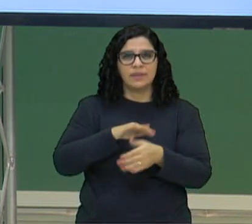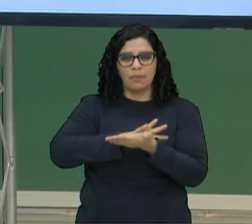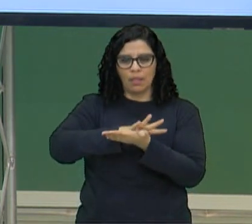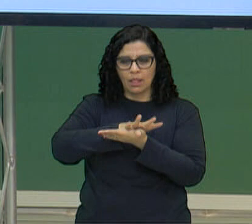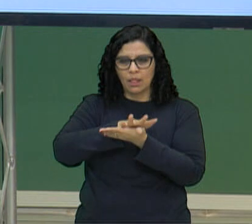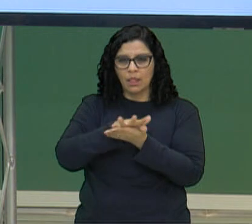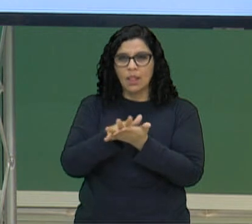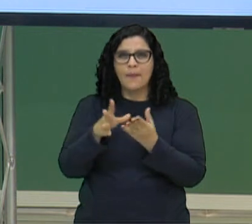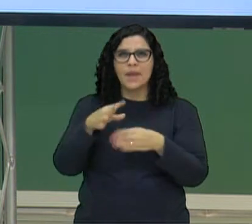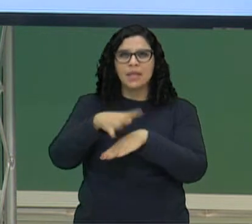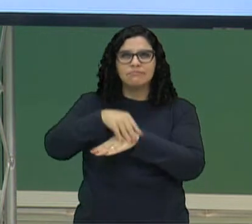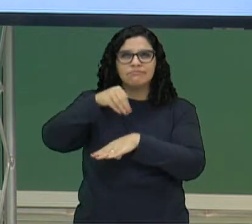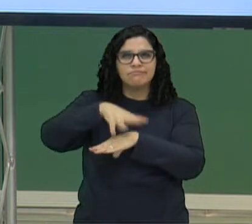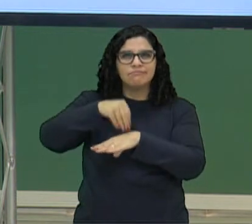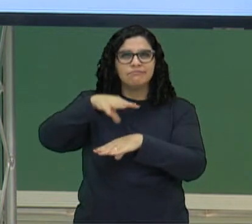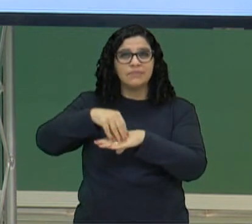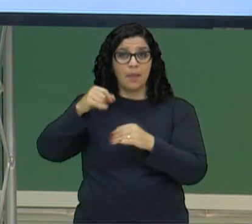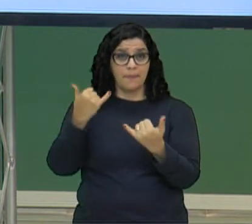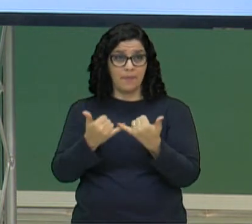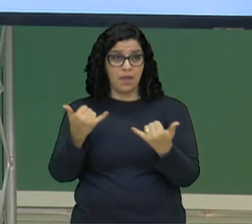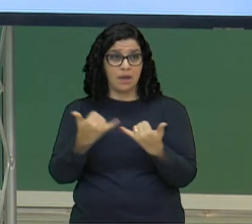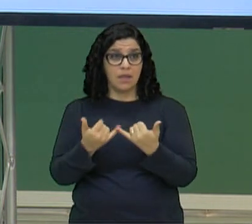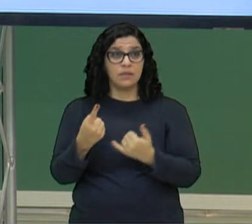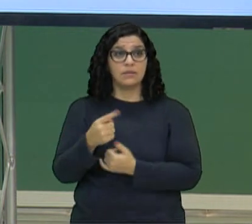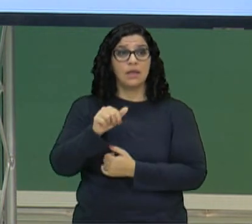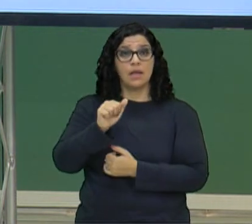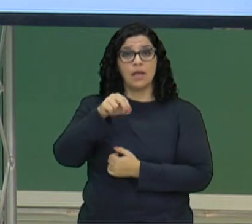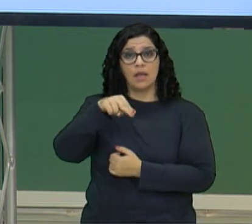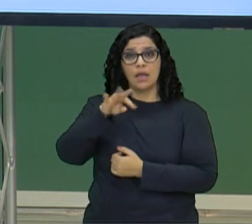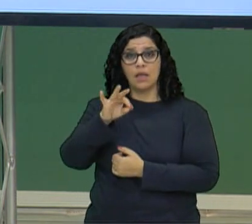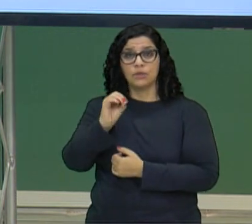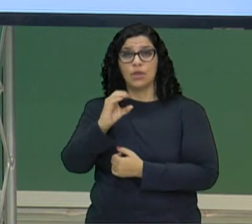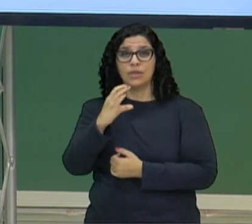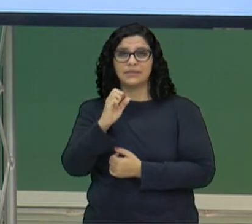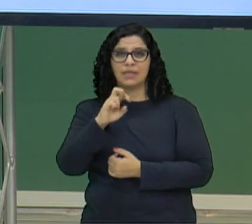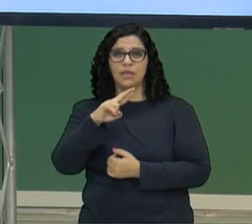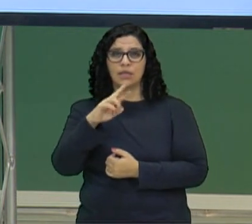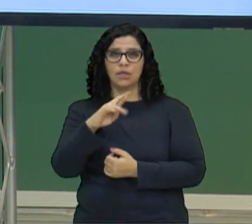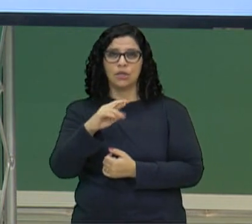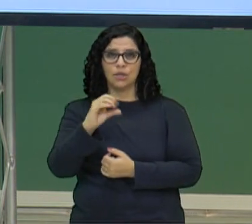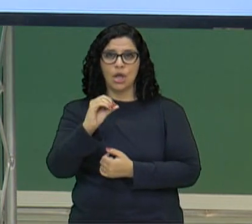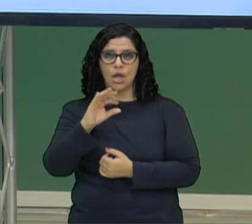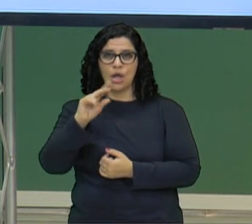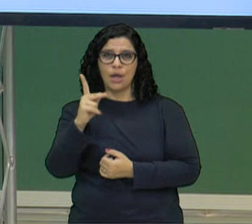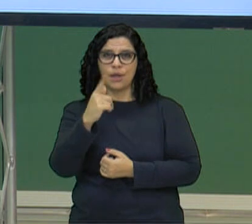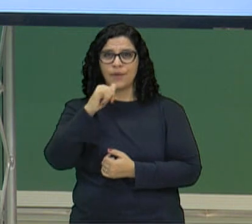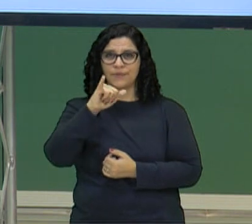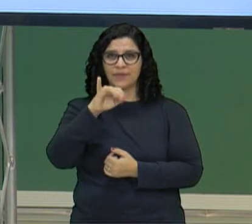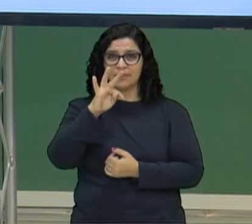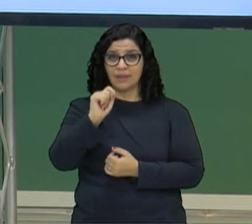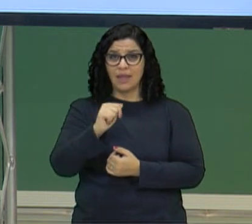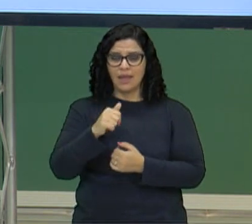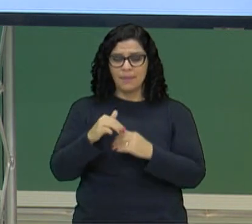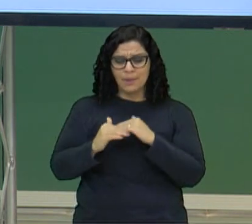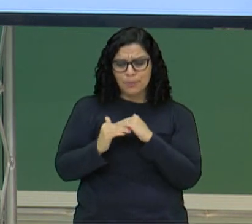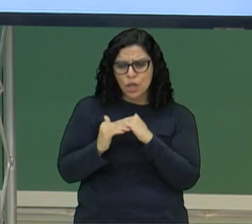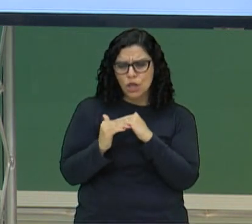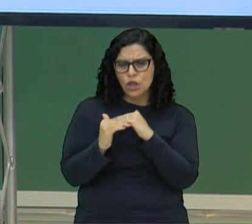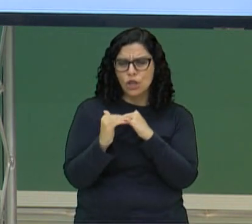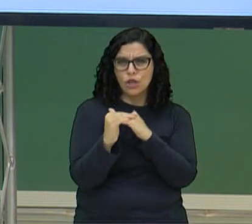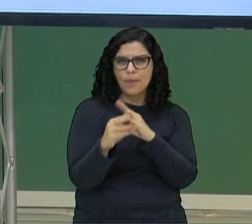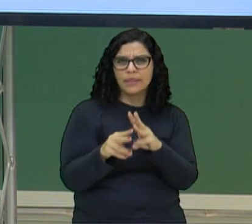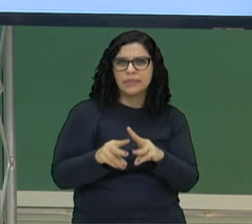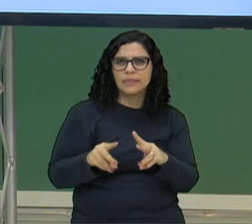ele vai parecer que ele é felpudo, enquanto a antocerófita é bem rente ao substrato, ao solo, à